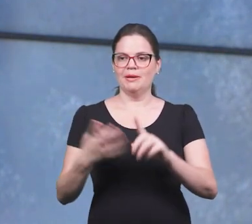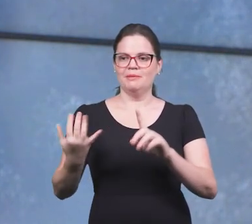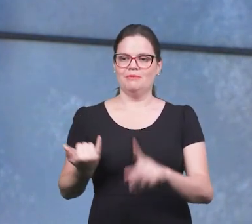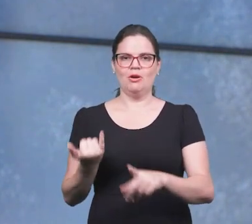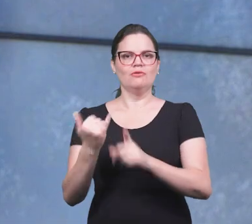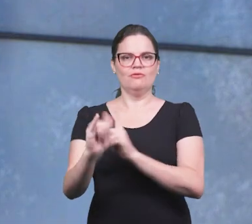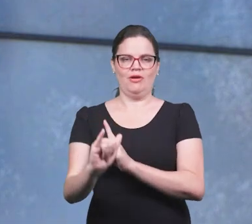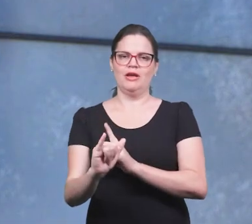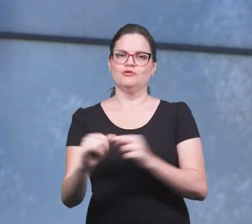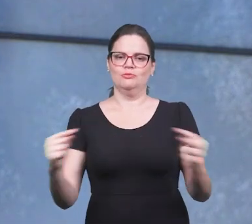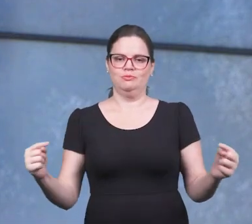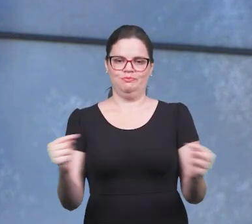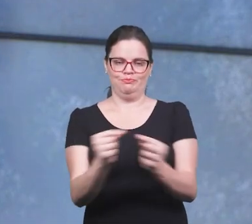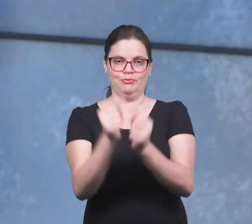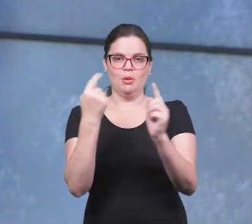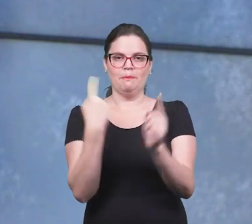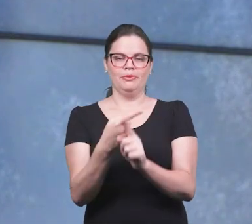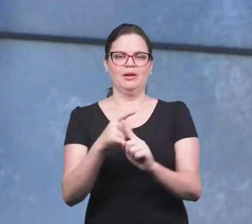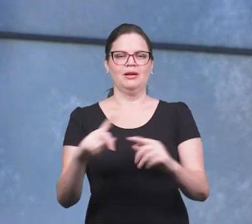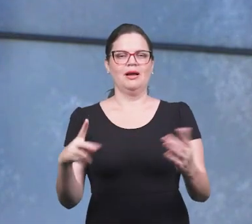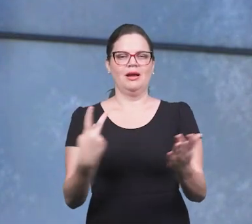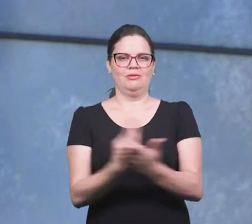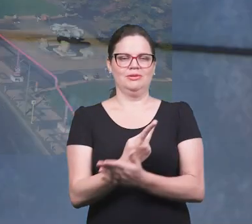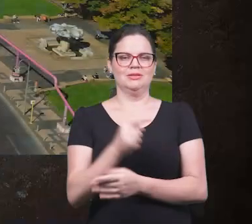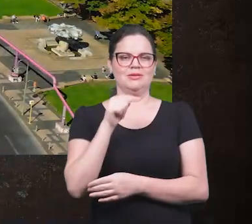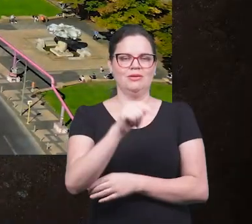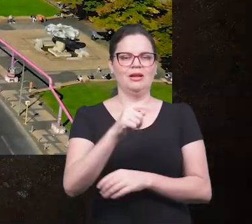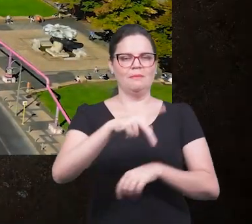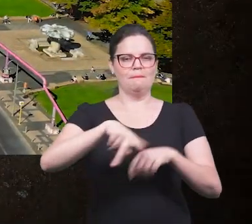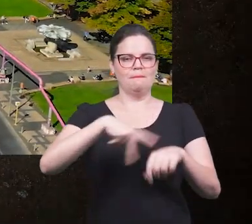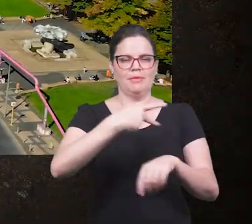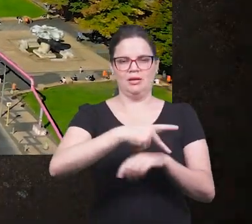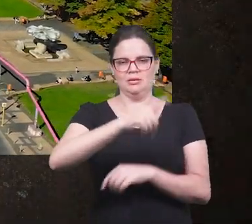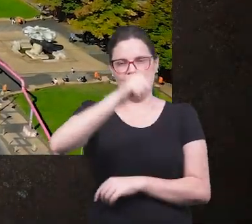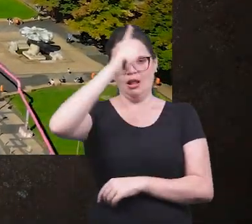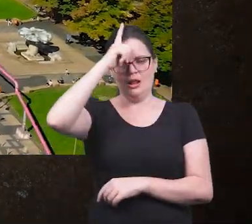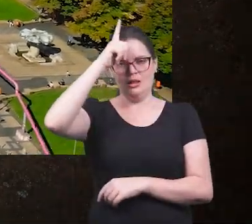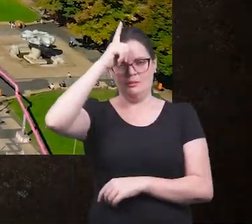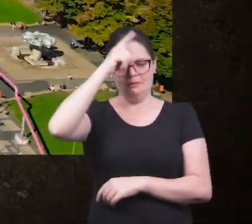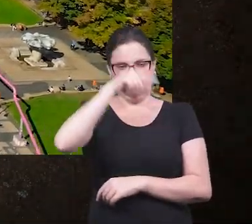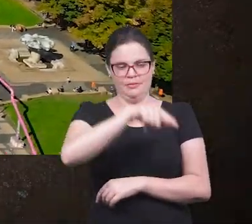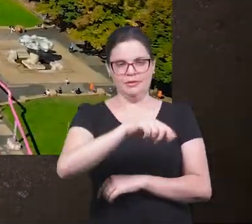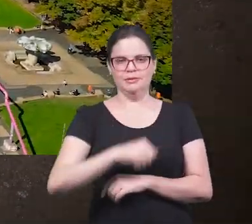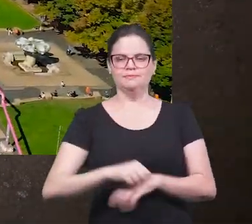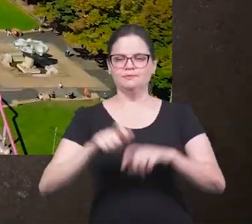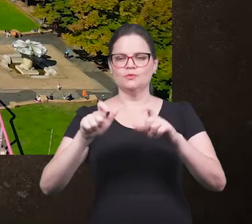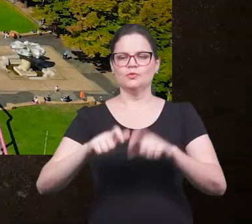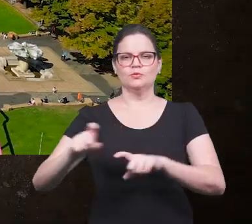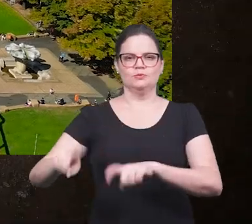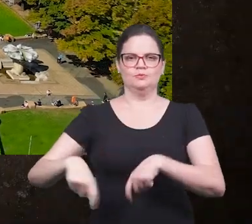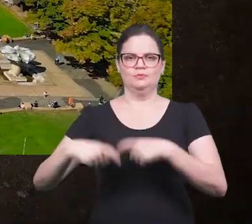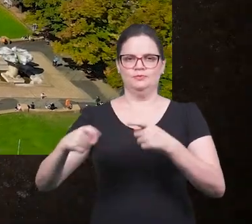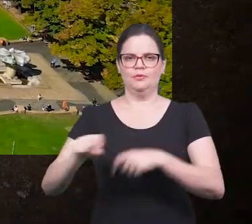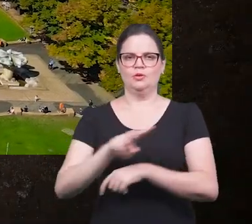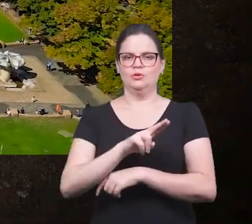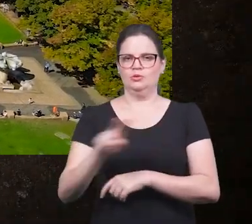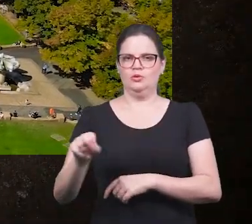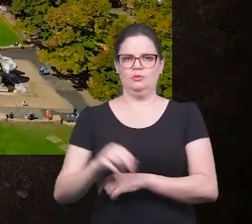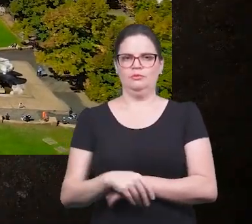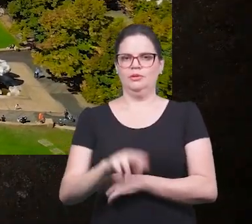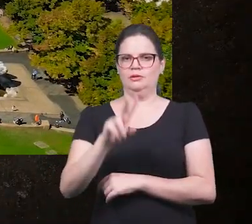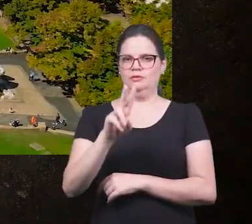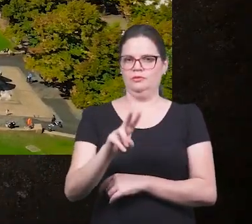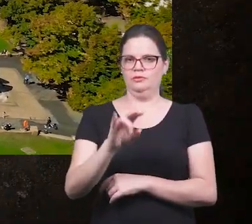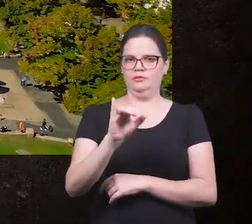Alemanha, né? Esse evento aconteceu na Alemanha, uma cidade do interior da Alemanha, chamada Wittenberg.